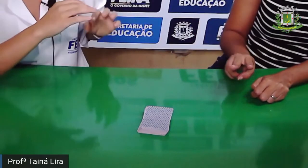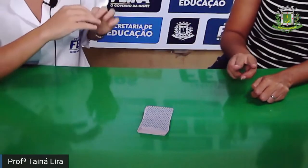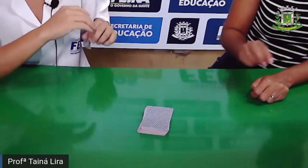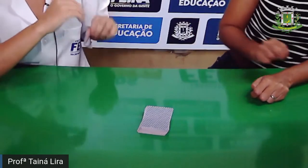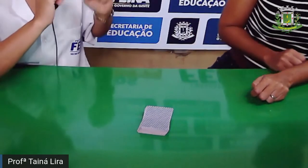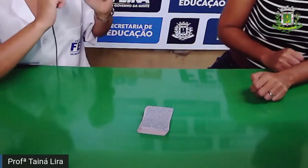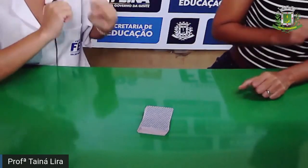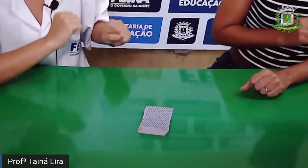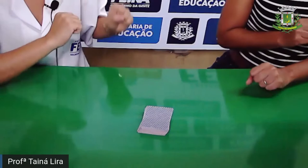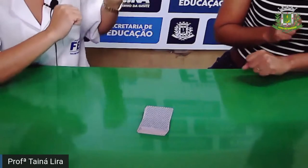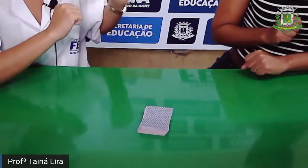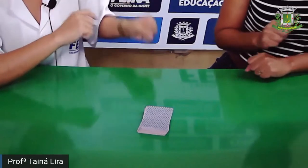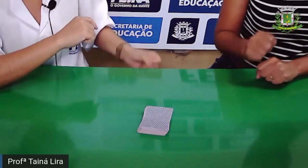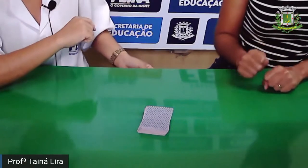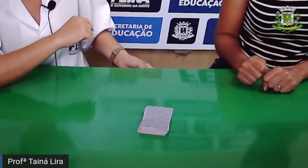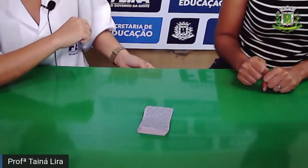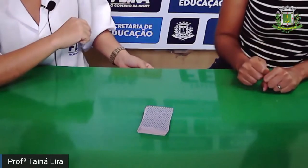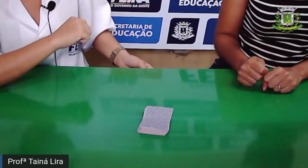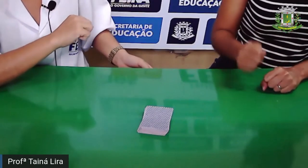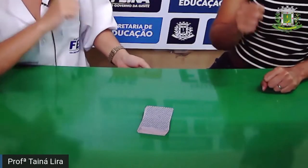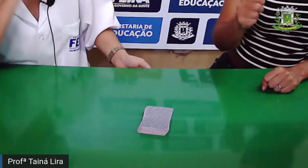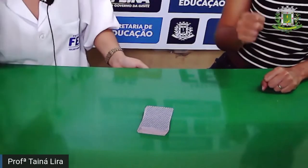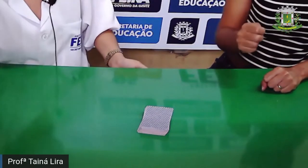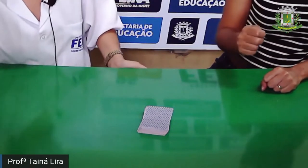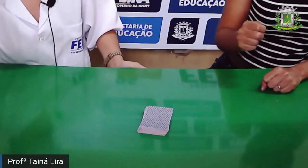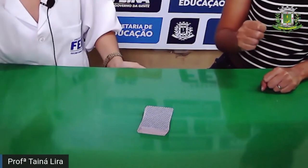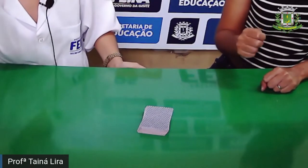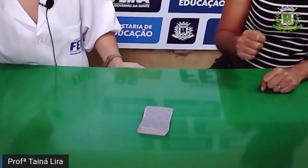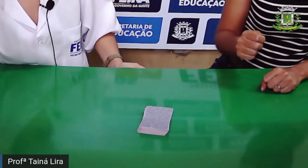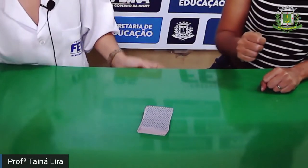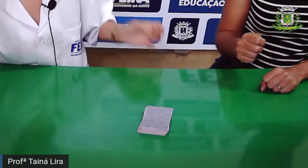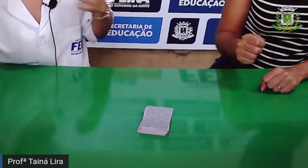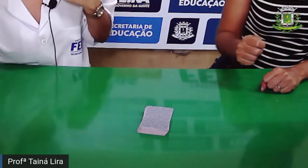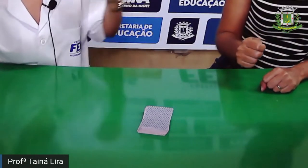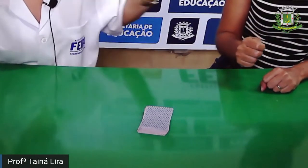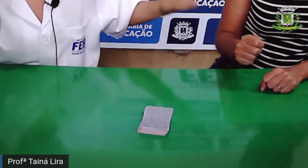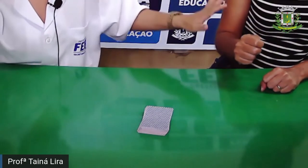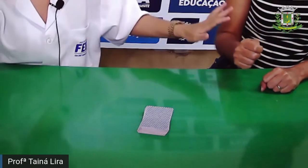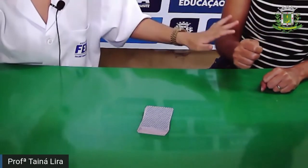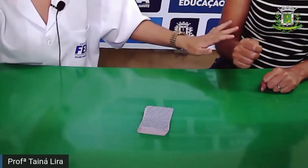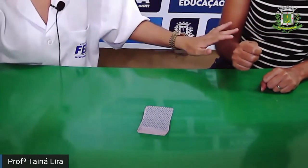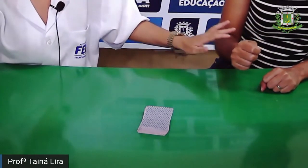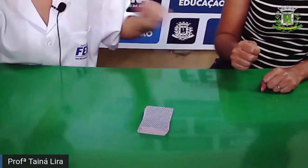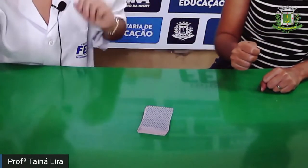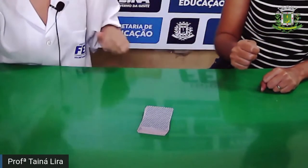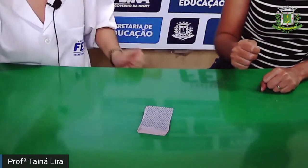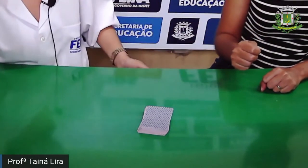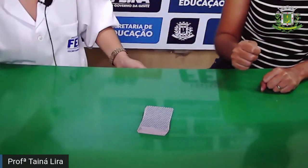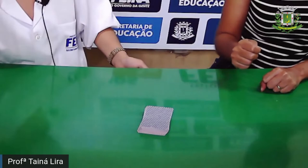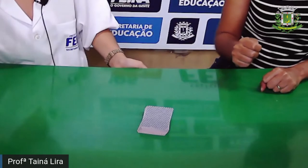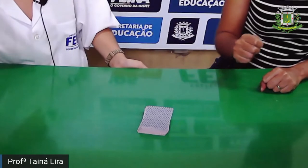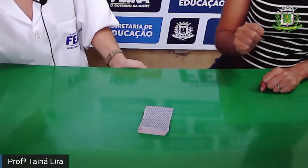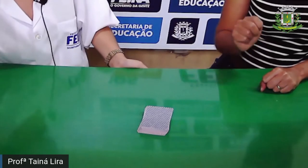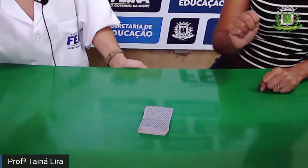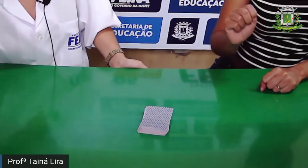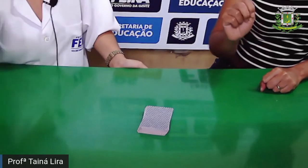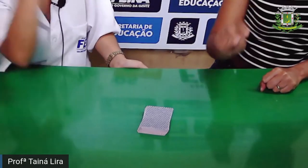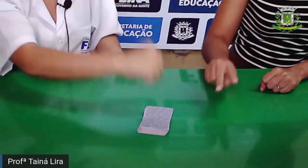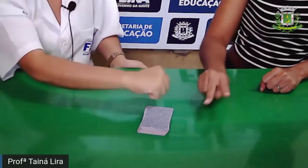vai começar. Quer par? Tá. Então, a Pro é o ímpar e a colega aqui é o par, tá bom? Então, vamos